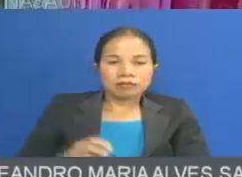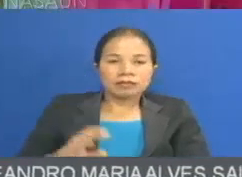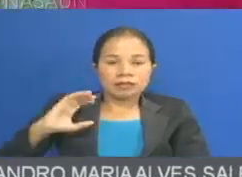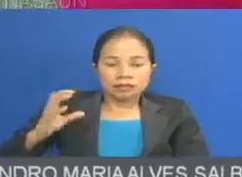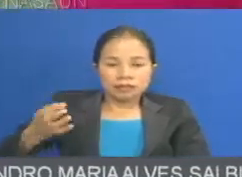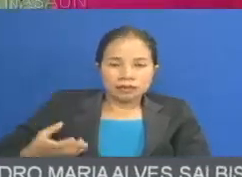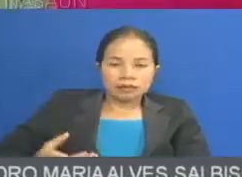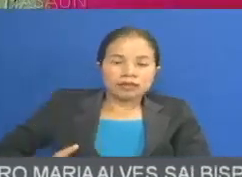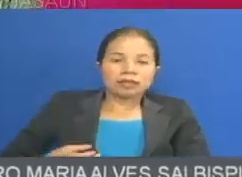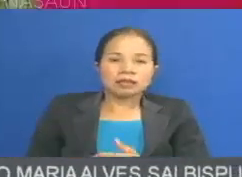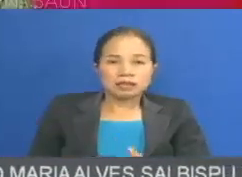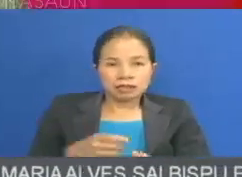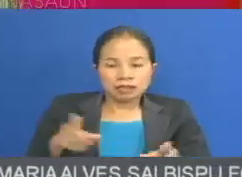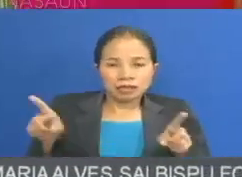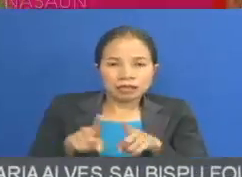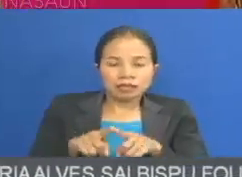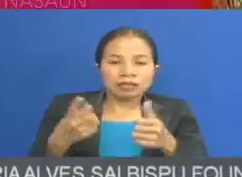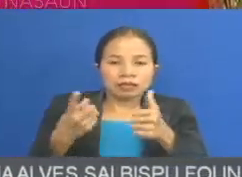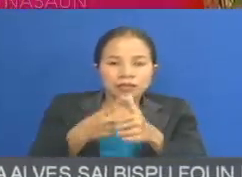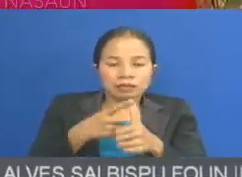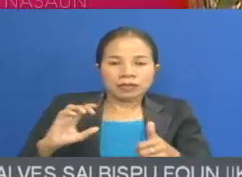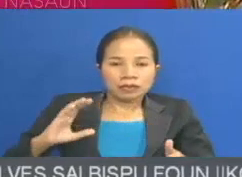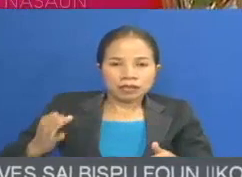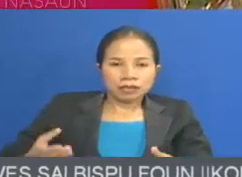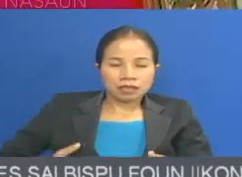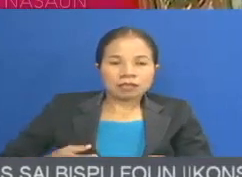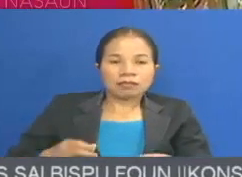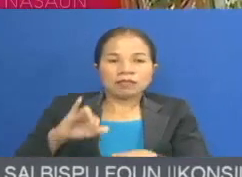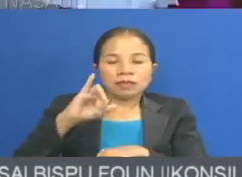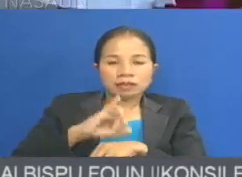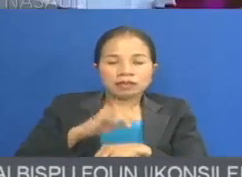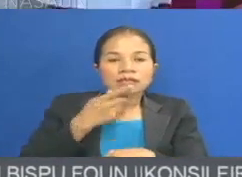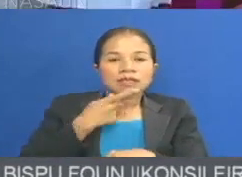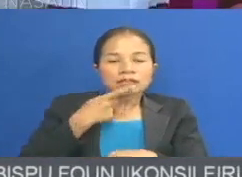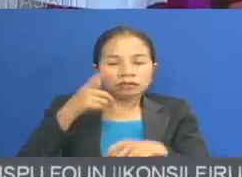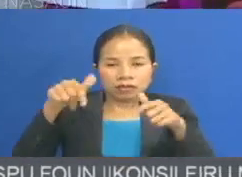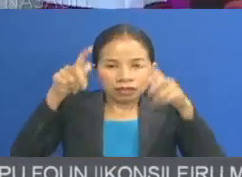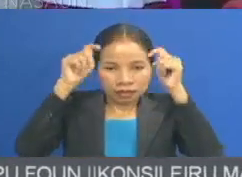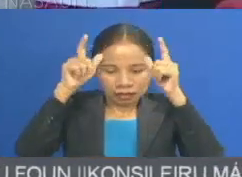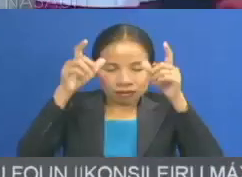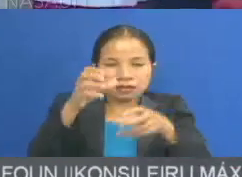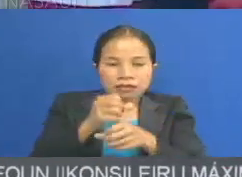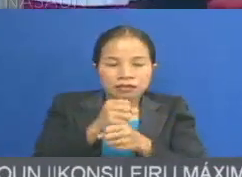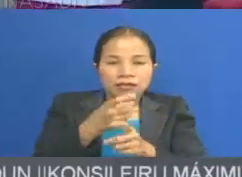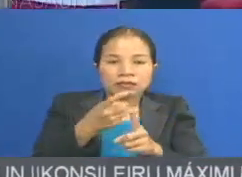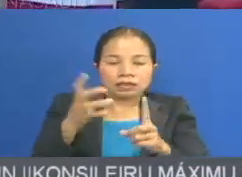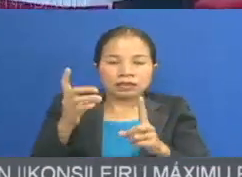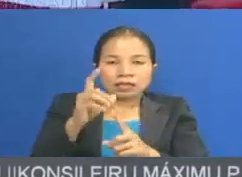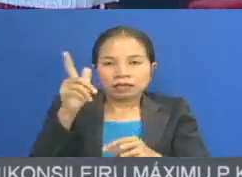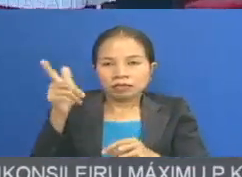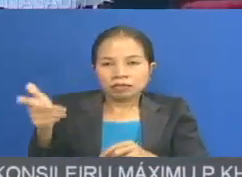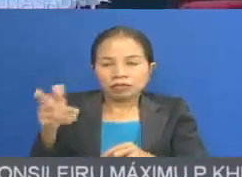Silva, SDB, Hanessa, primeiro cardeal, bar região católica e Timor-Leste, nebessimo investidura e reloron